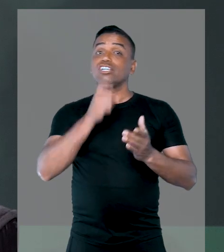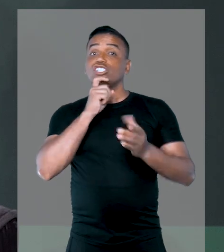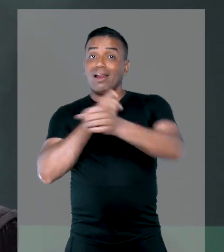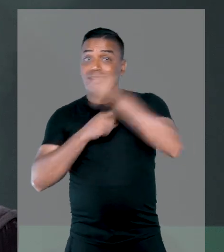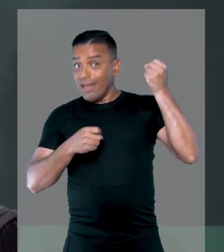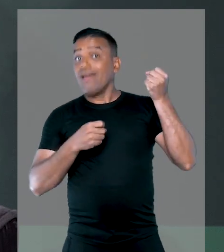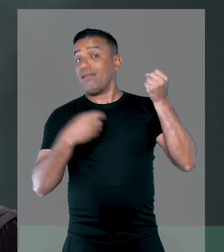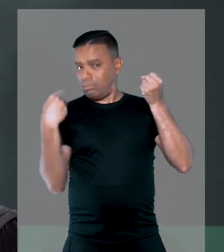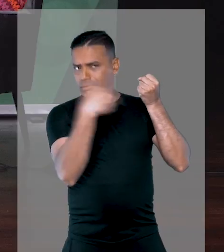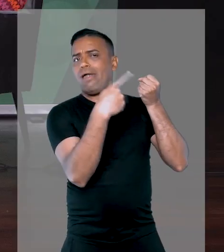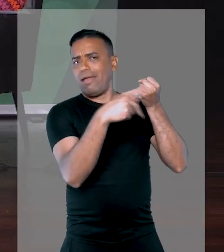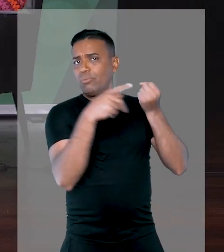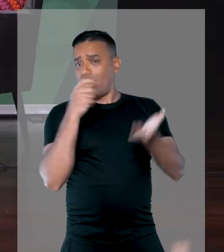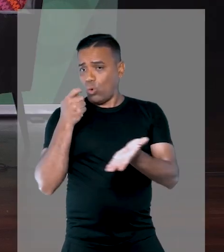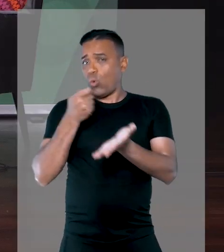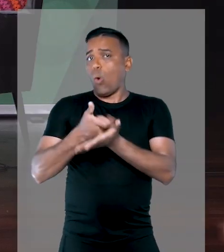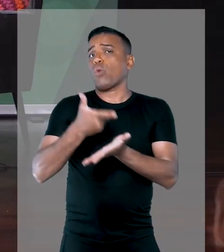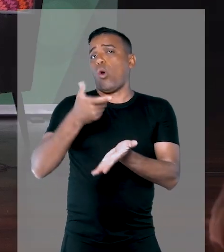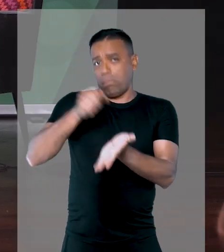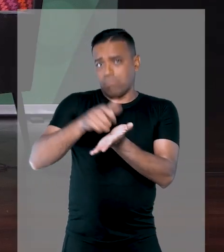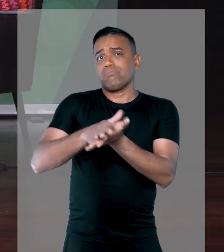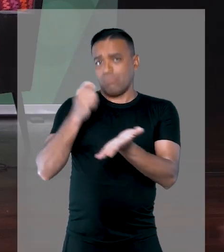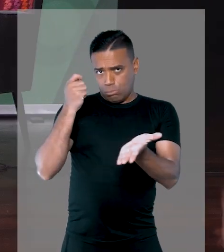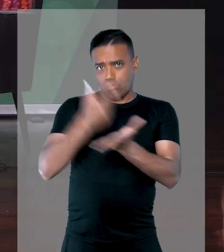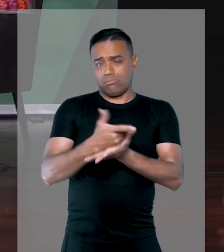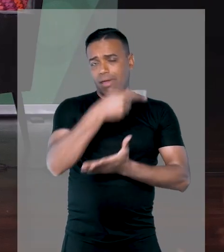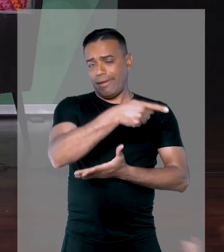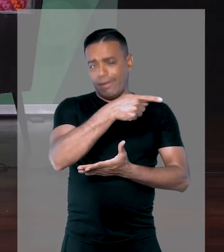dele, porque foi ele mesmo que comprou e pagou.